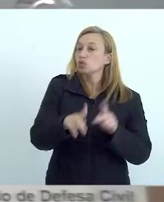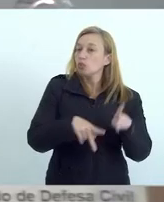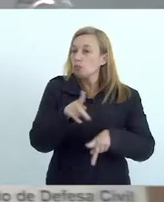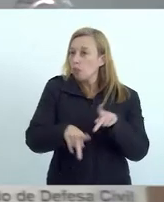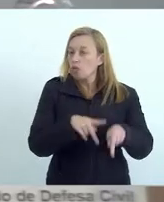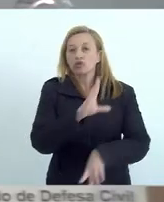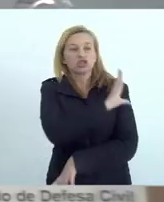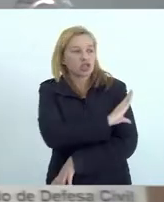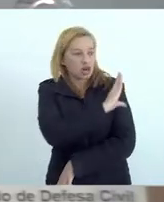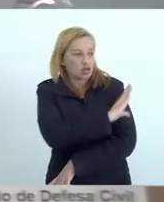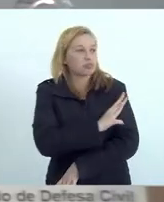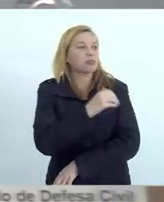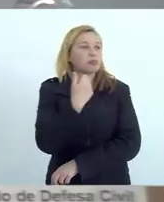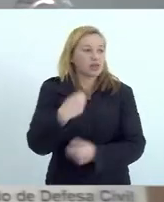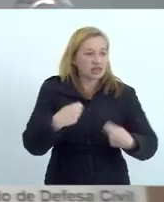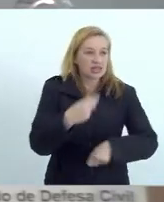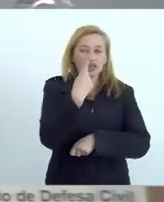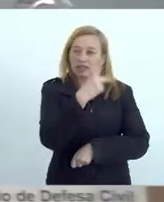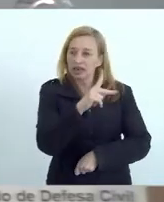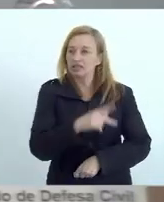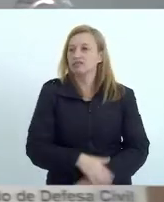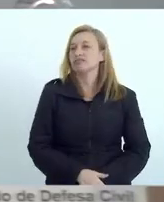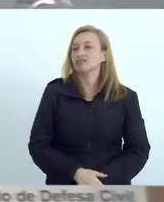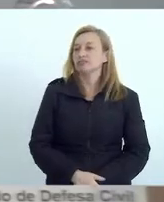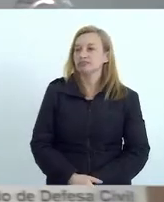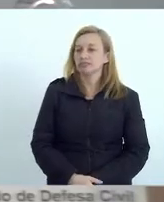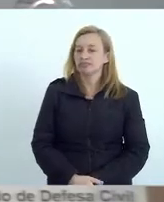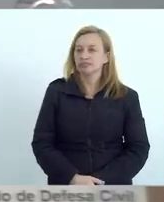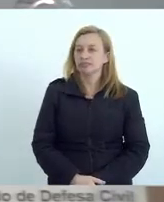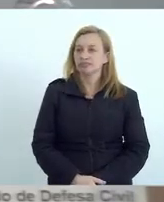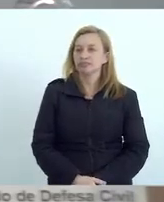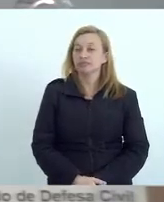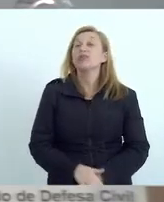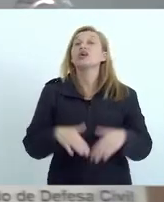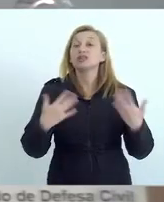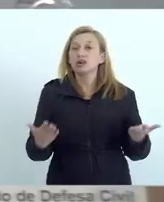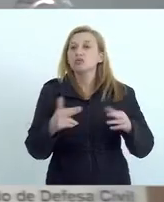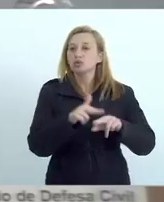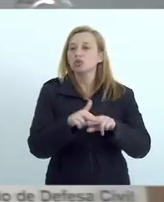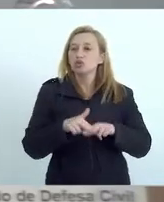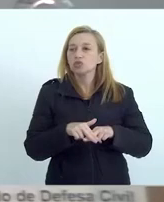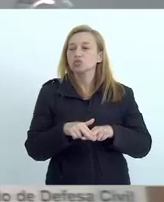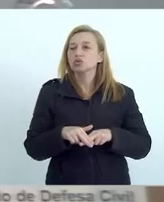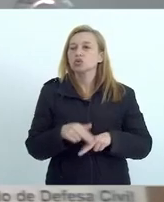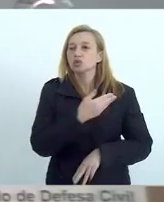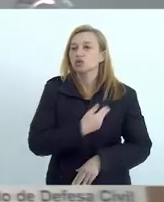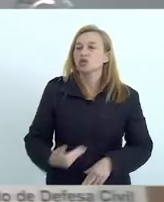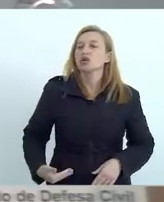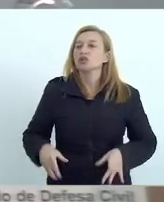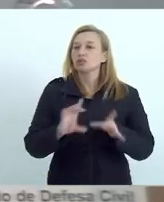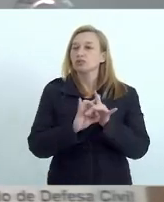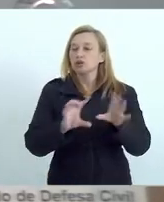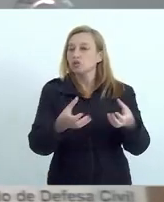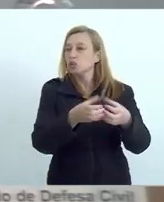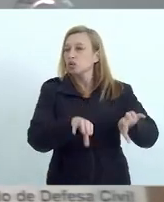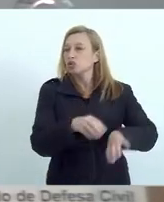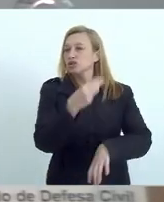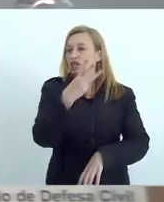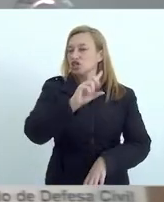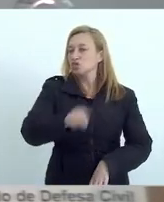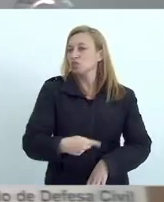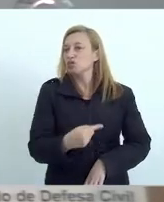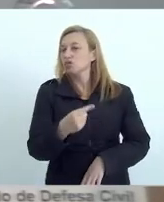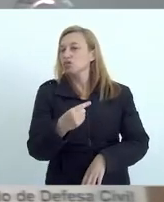população de Campos dos Goytacazes precisam dele Ah então é por isso que o governador autorizou o concurso para